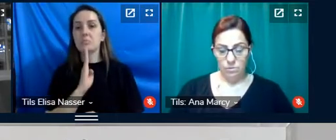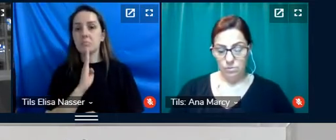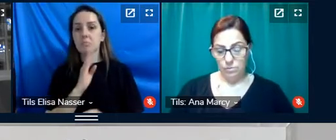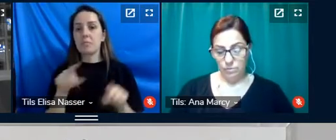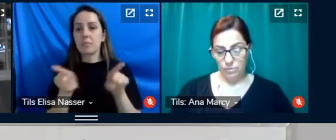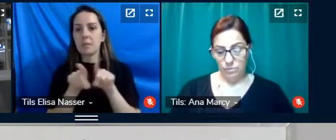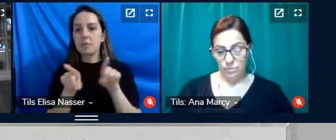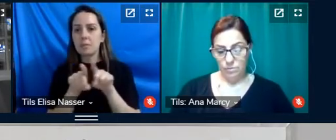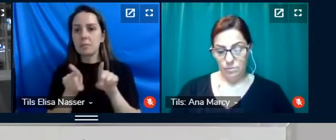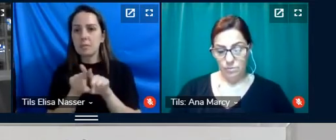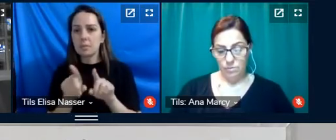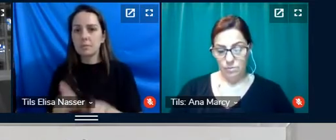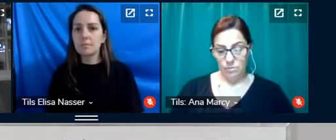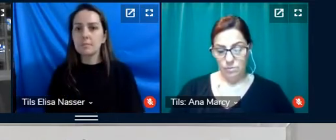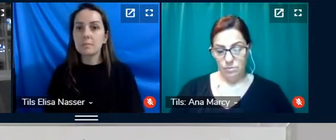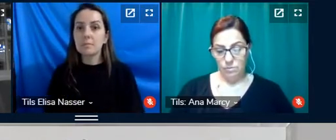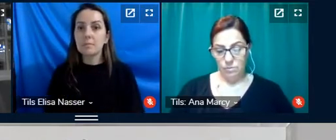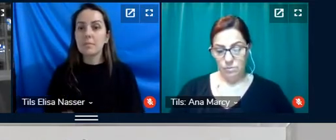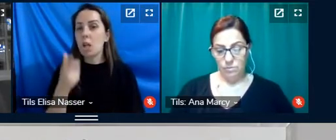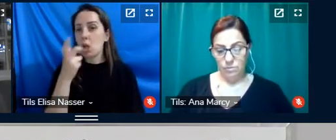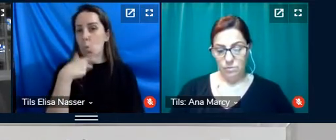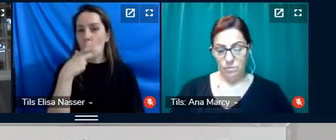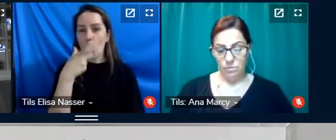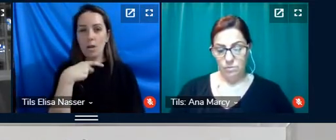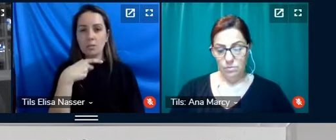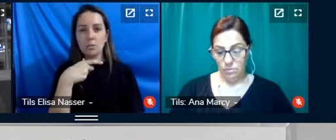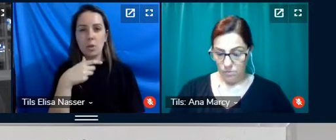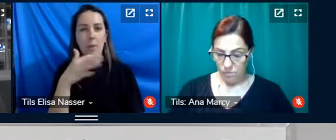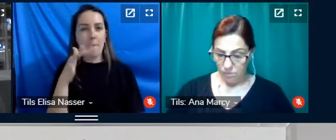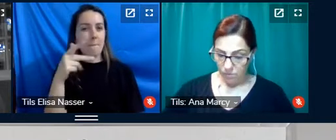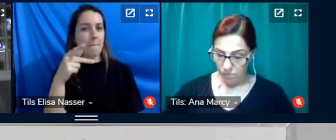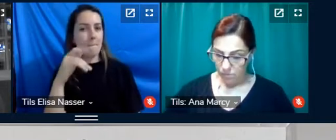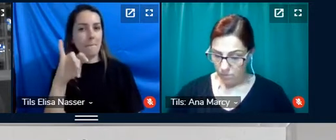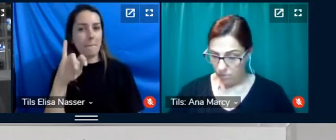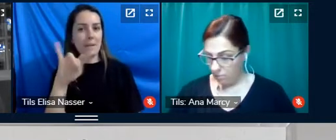Acho que nem o Pitágoras imaginou que ele ia ficar tão famoso.